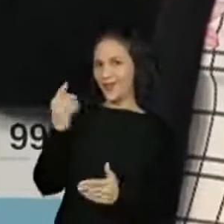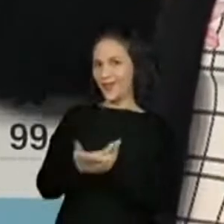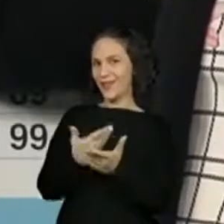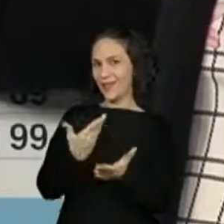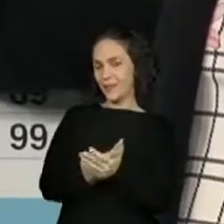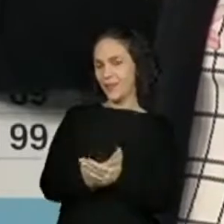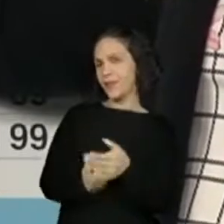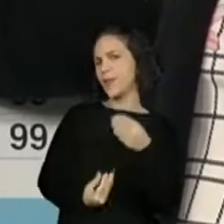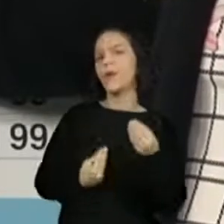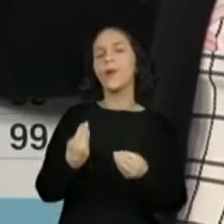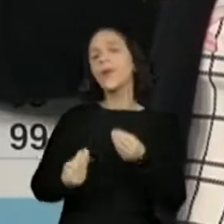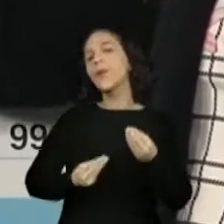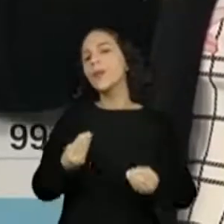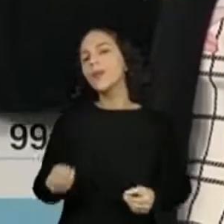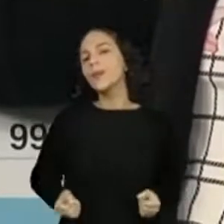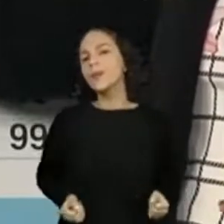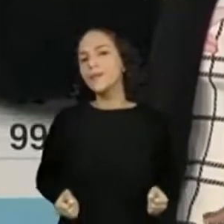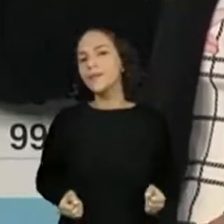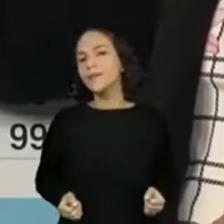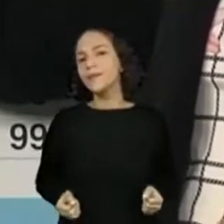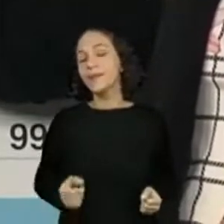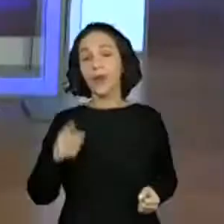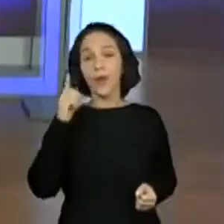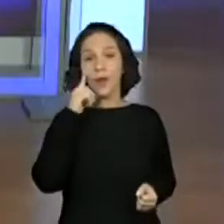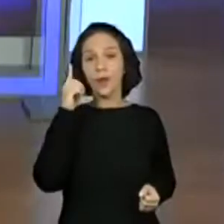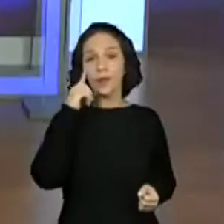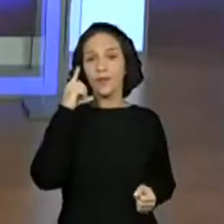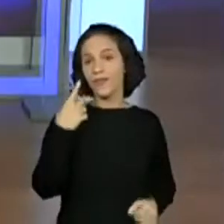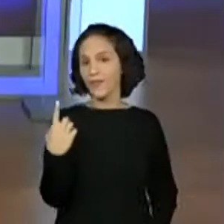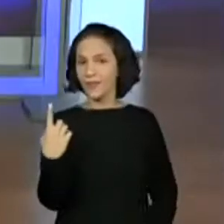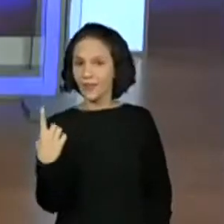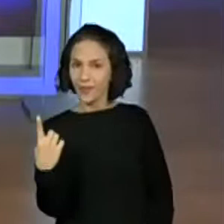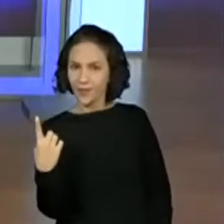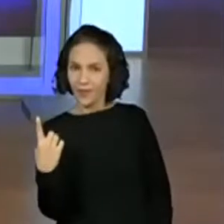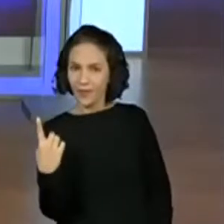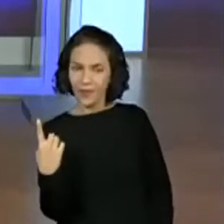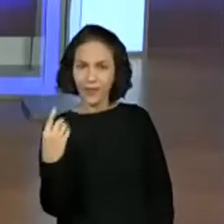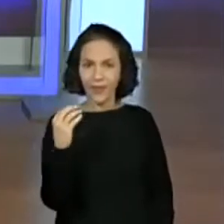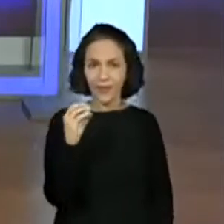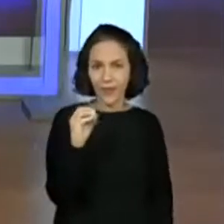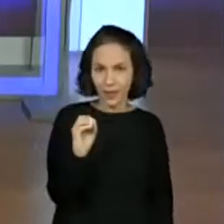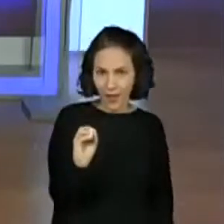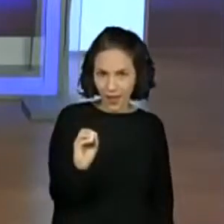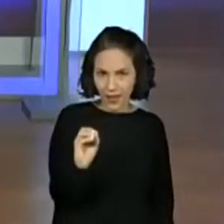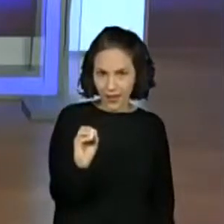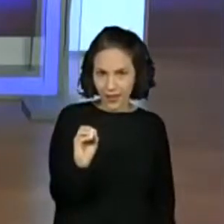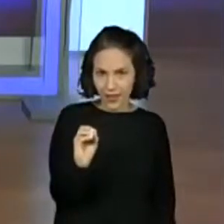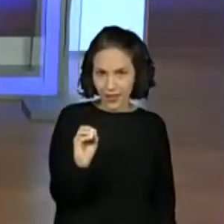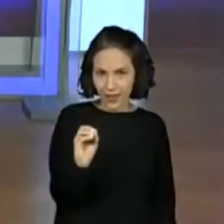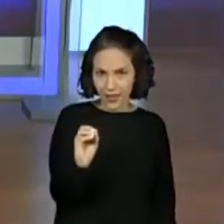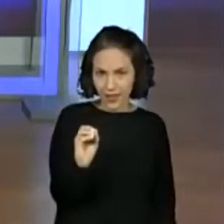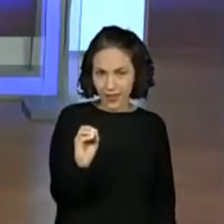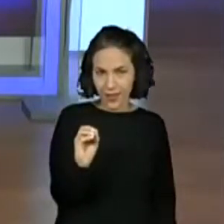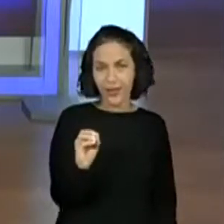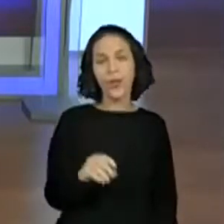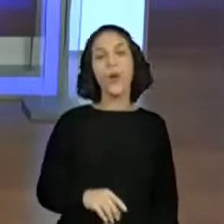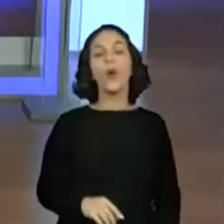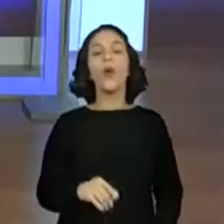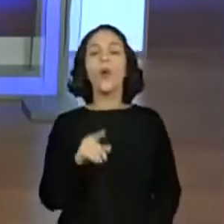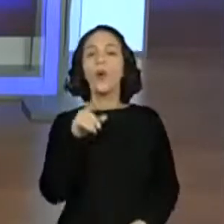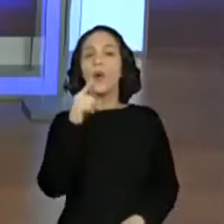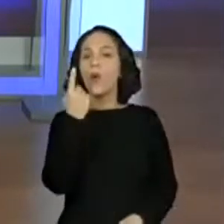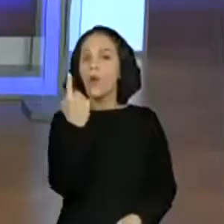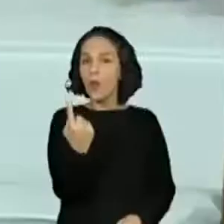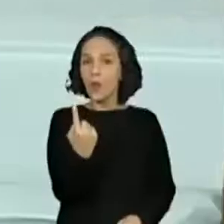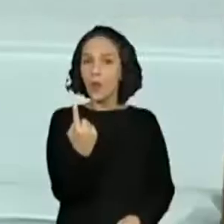como ficaria? Olha só. Ficaria o número 10 da posição da dezena. Isso. E o número 1 na posição da